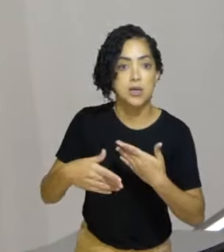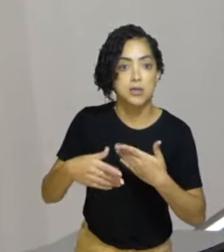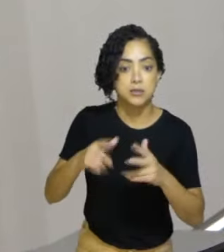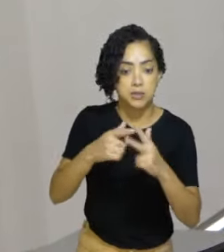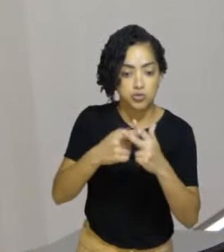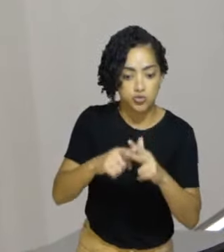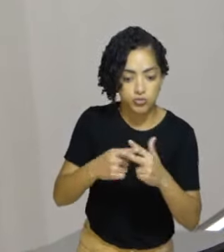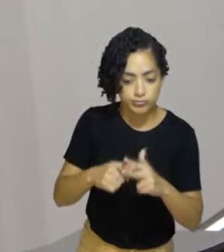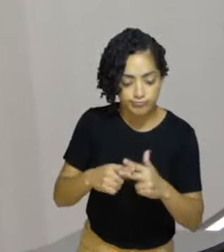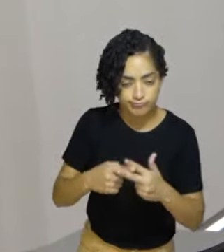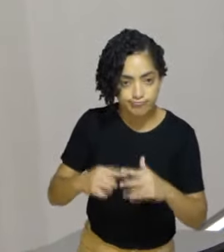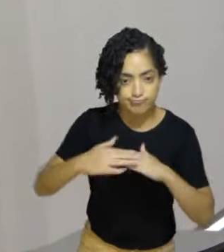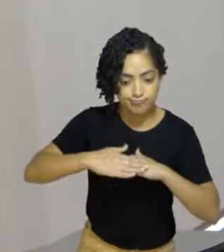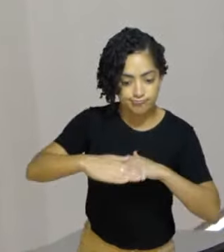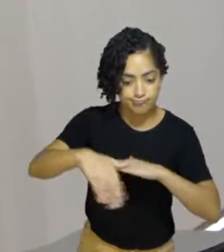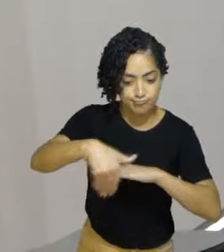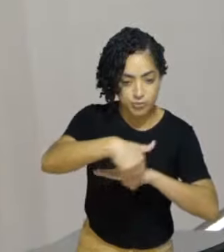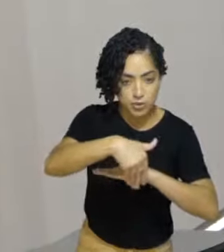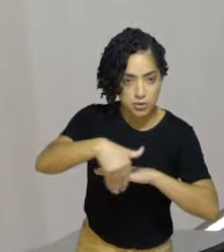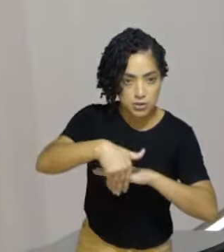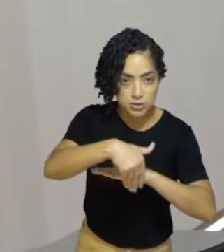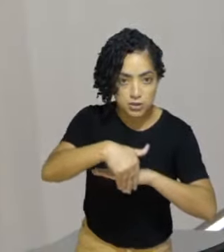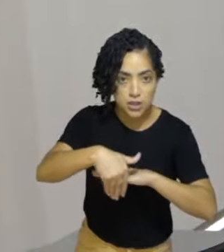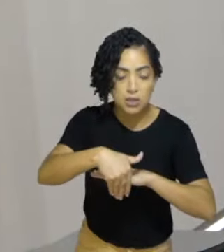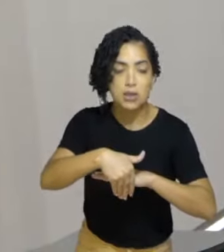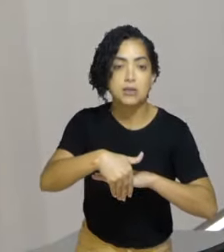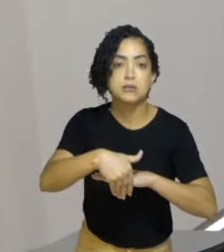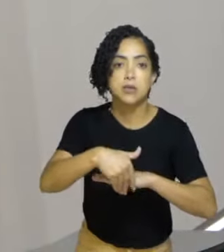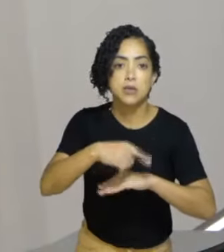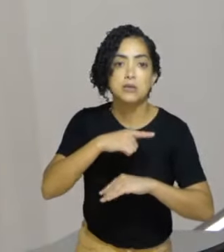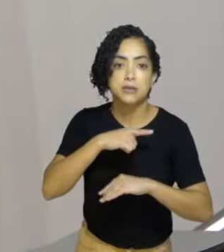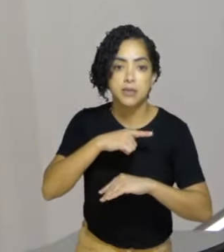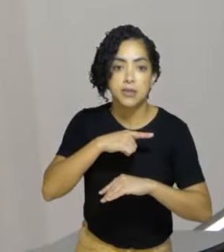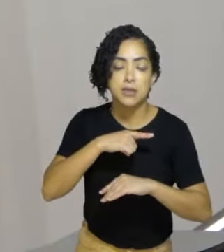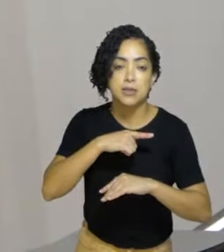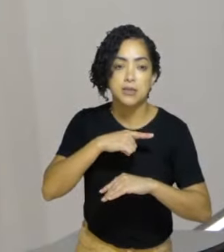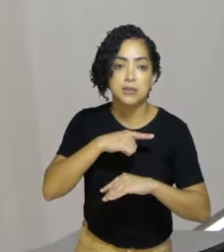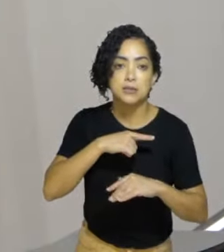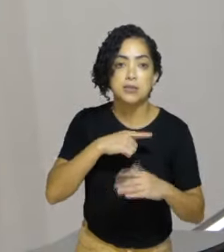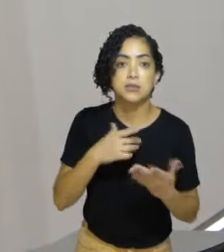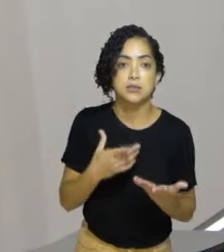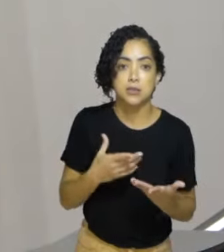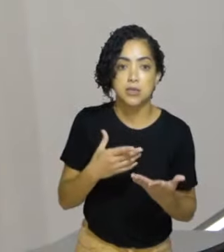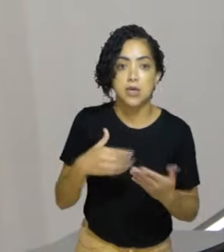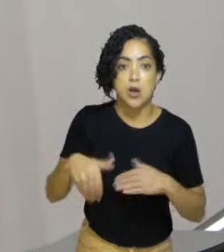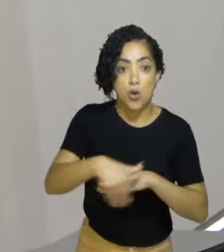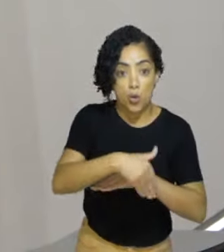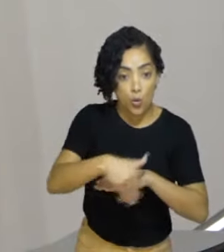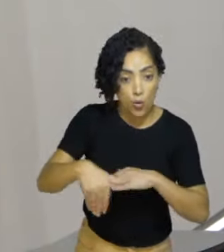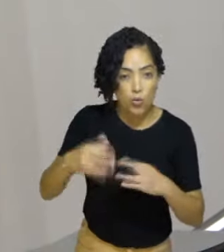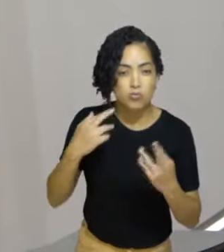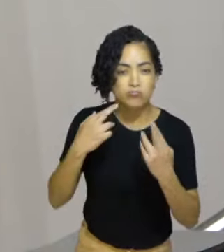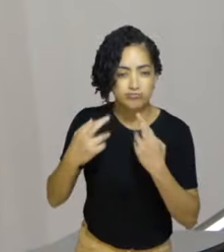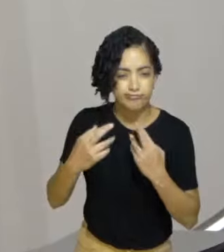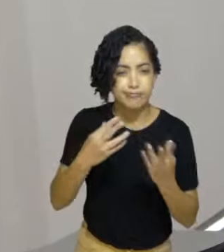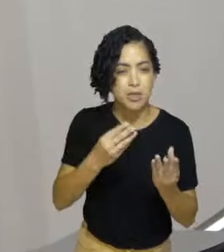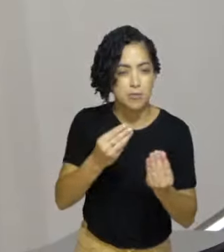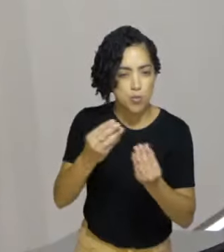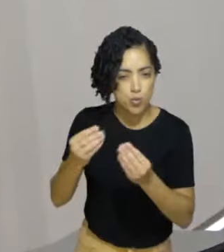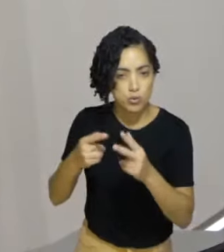sejam revitalizadas, e nós temos muitas dessas rodovias que estão em recuperação em Santa